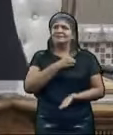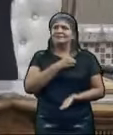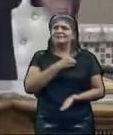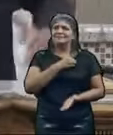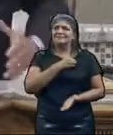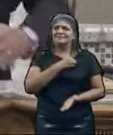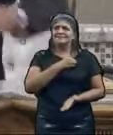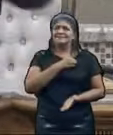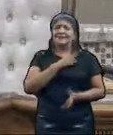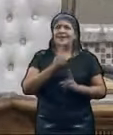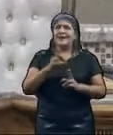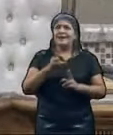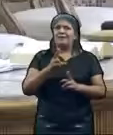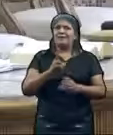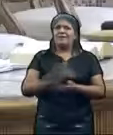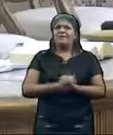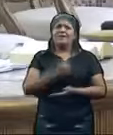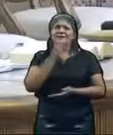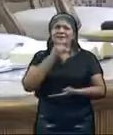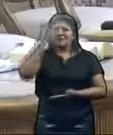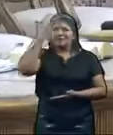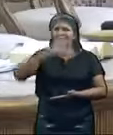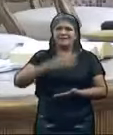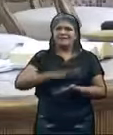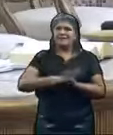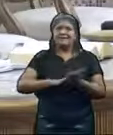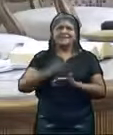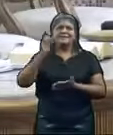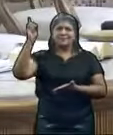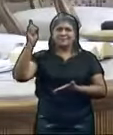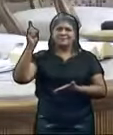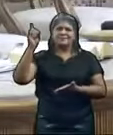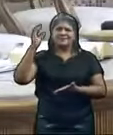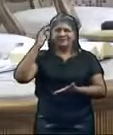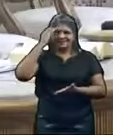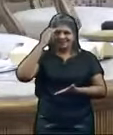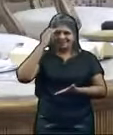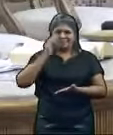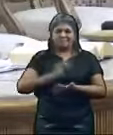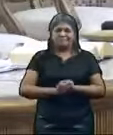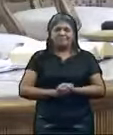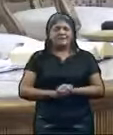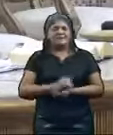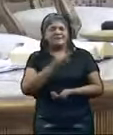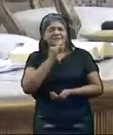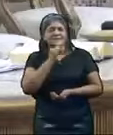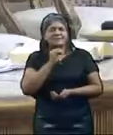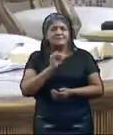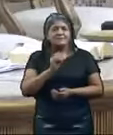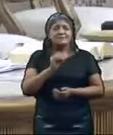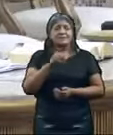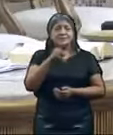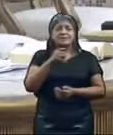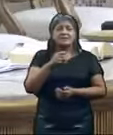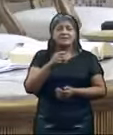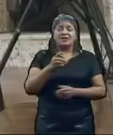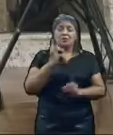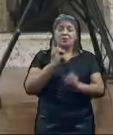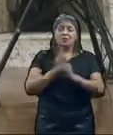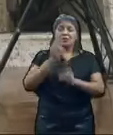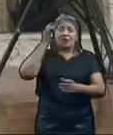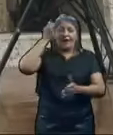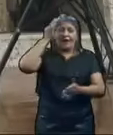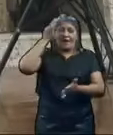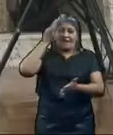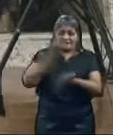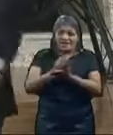Levante contra Deus o Levante contra a febre Angélica e junta sua lute por ela né Judas o escritor